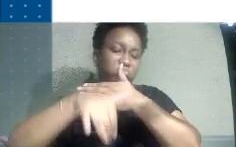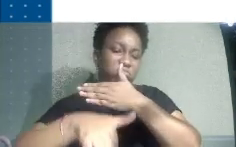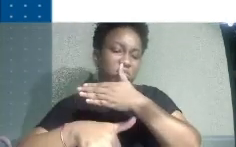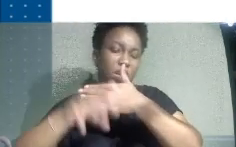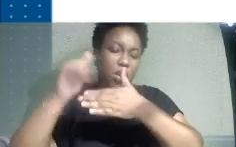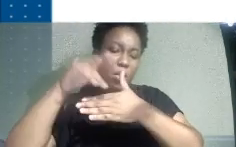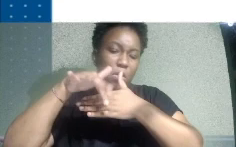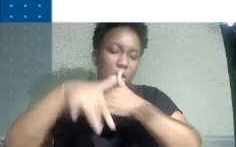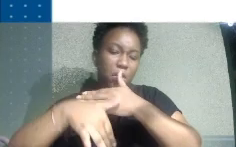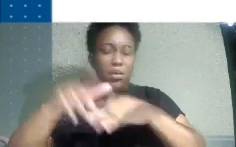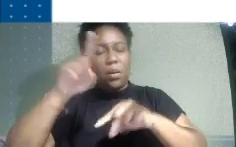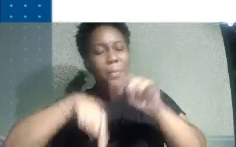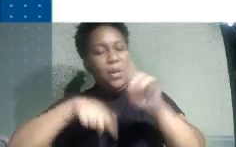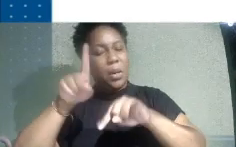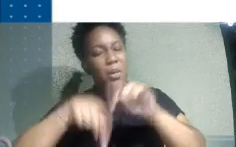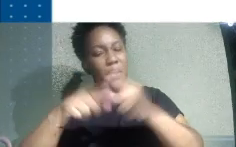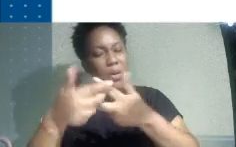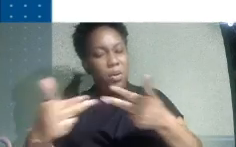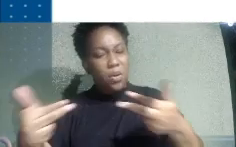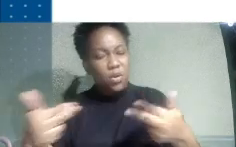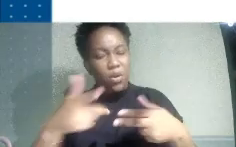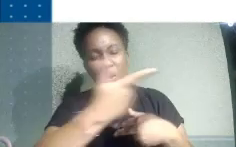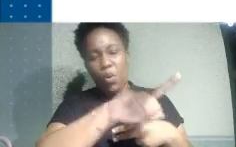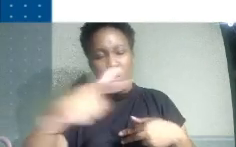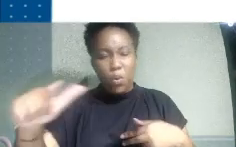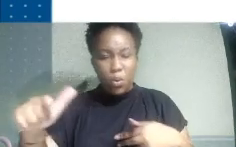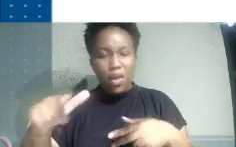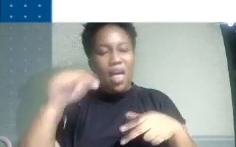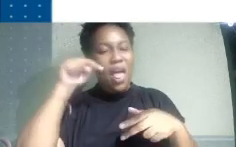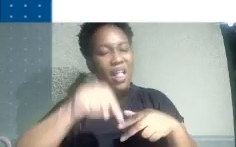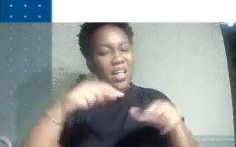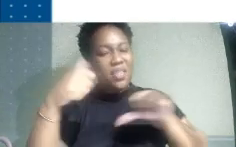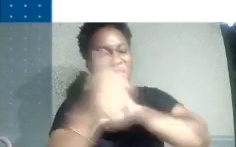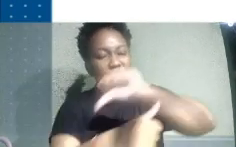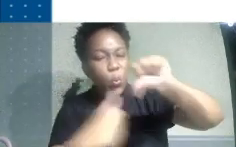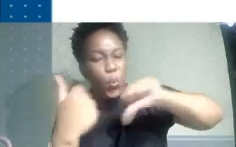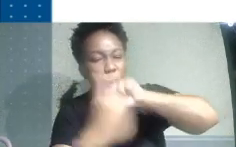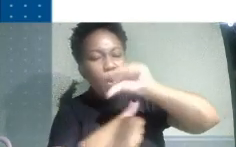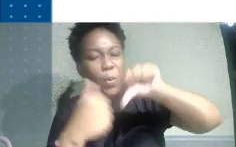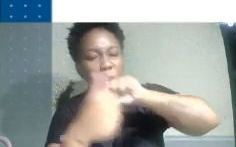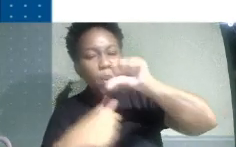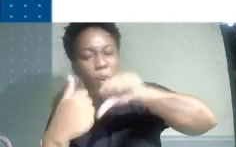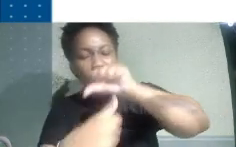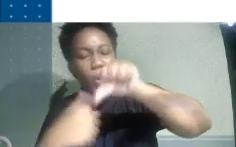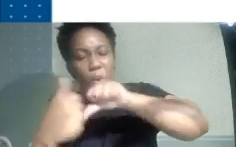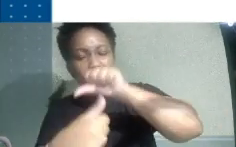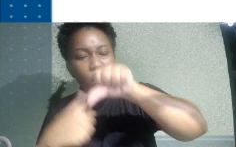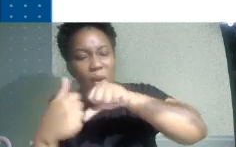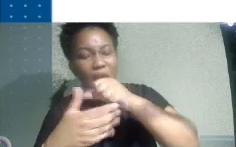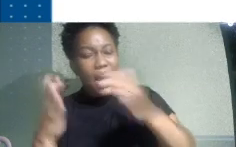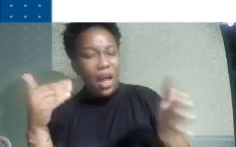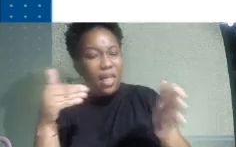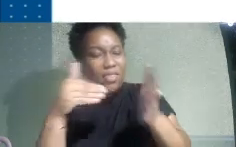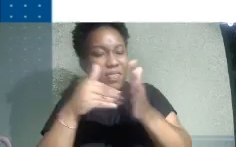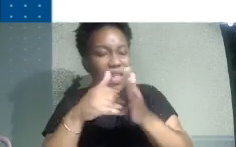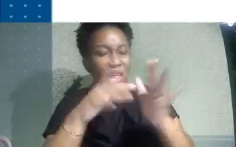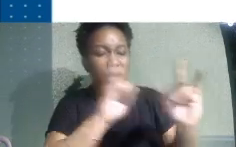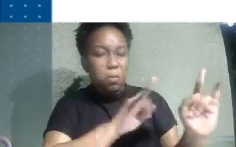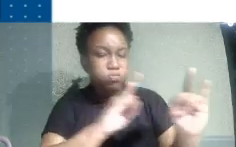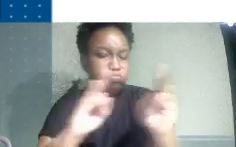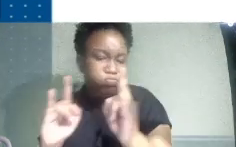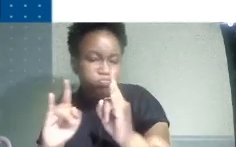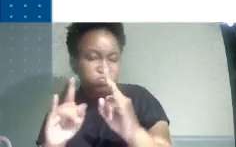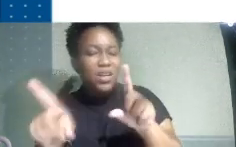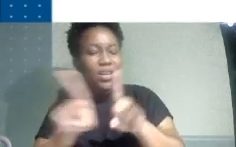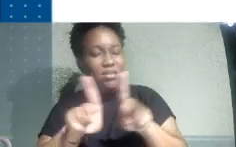de equipamentos, né, de outras usinas, ela é transformada, ela é distribuída, ela vem até a residência ou até o ponto de consumo. E como